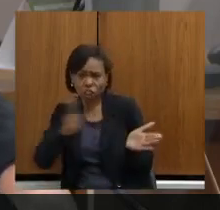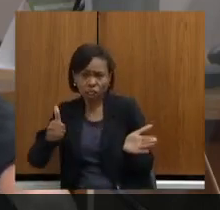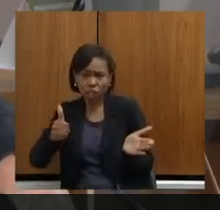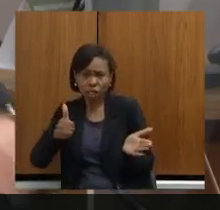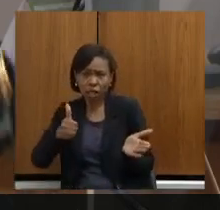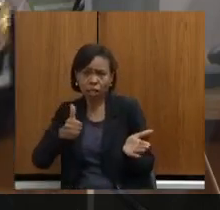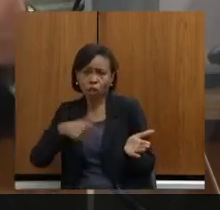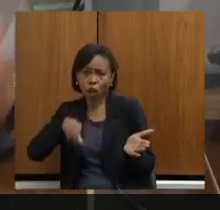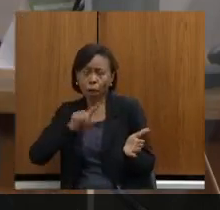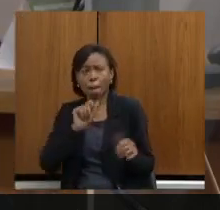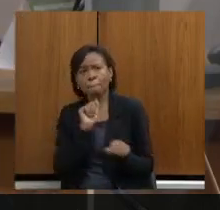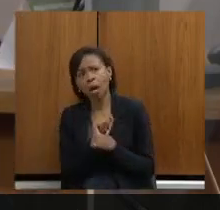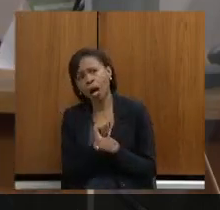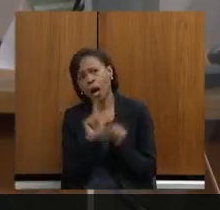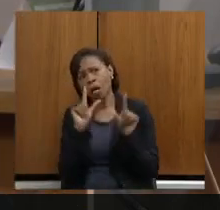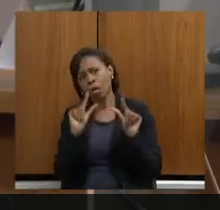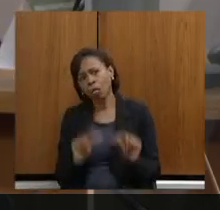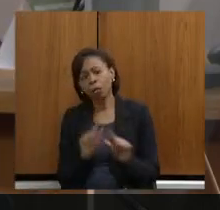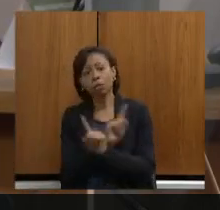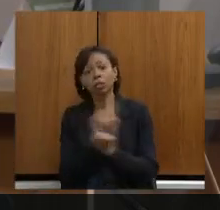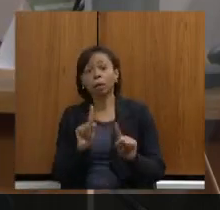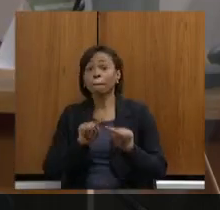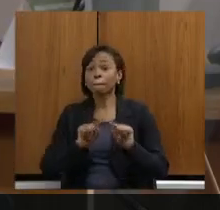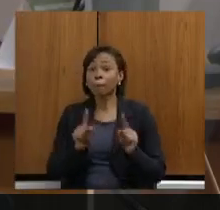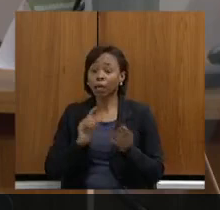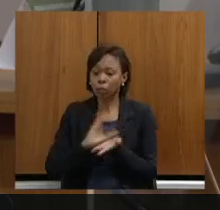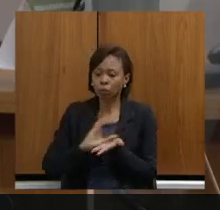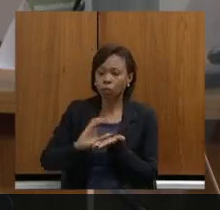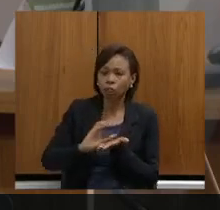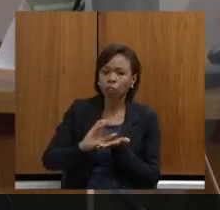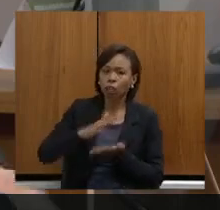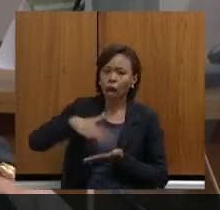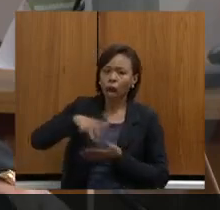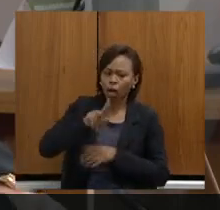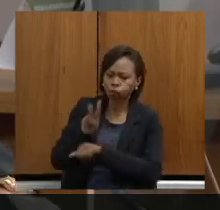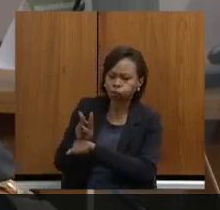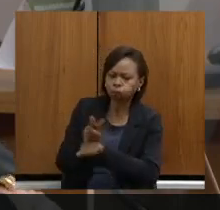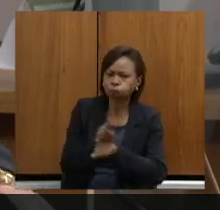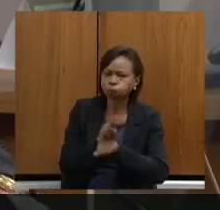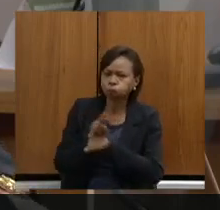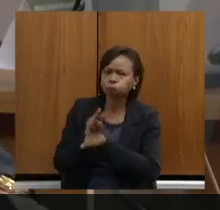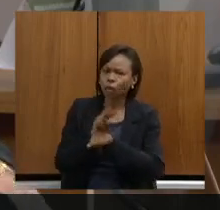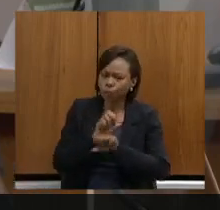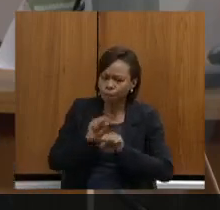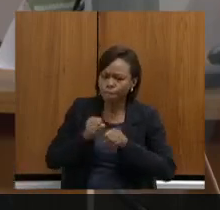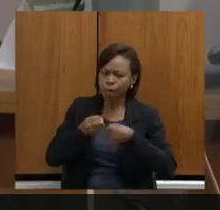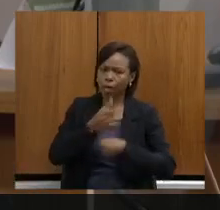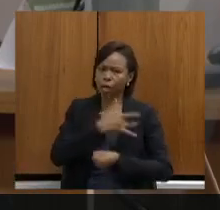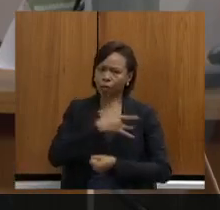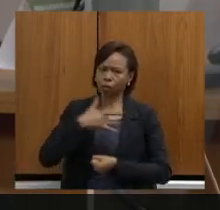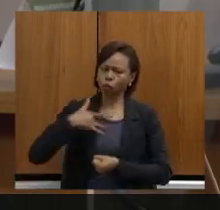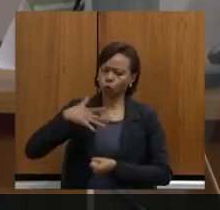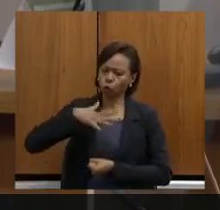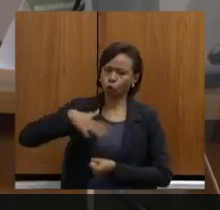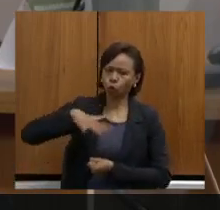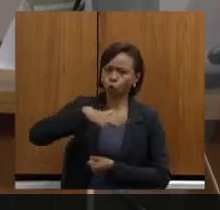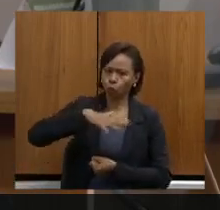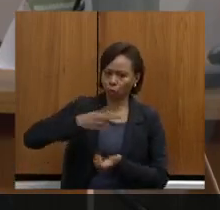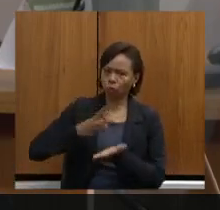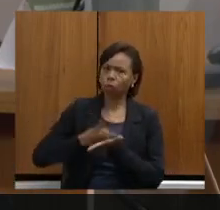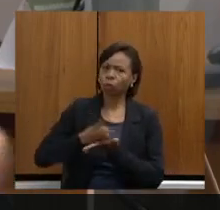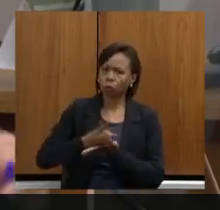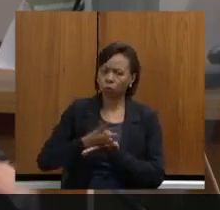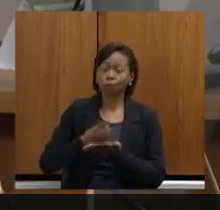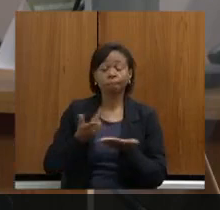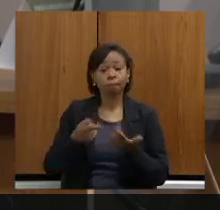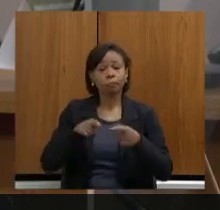iremos esmorecer e sim investir em vigilância investir em defesa sanitária para manutenção desse status